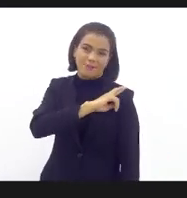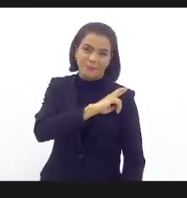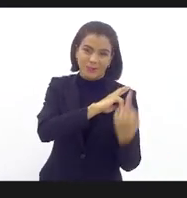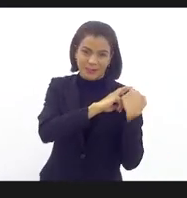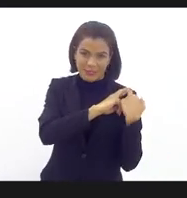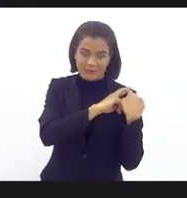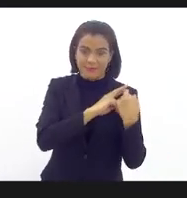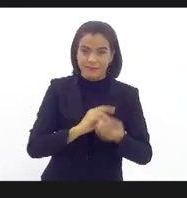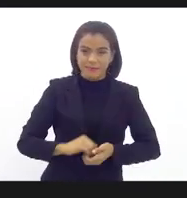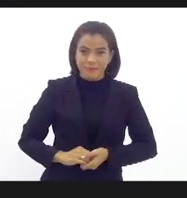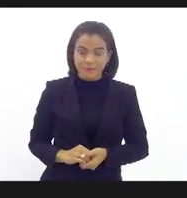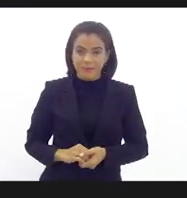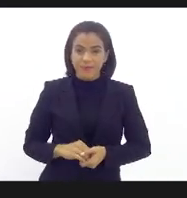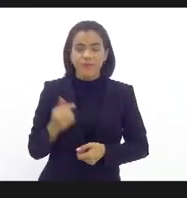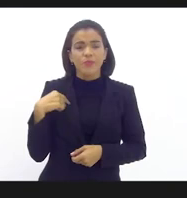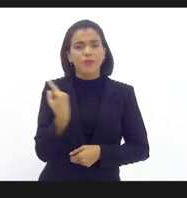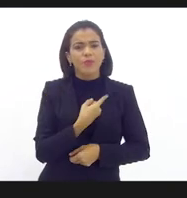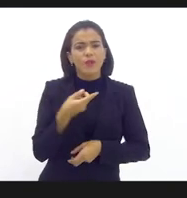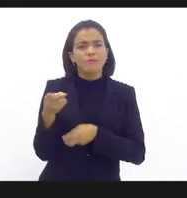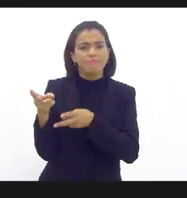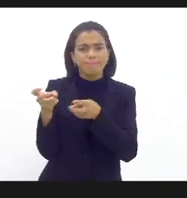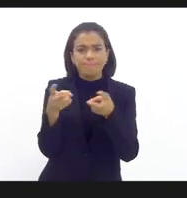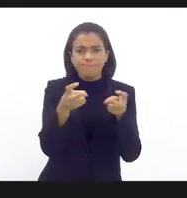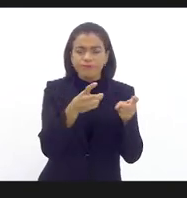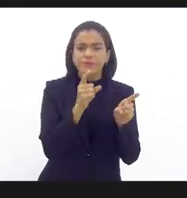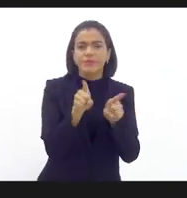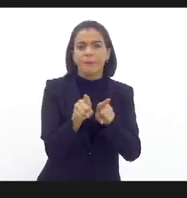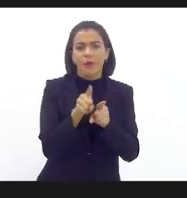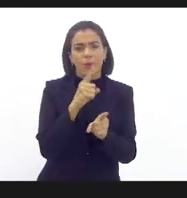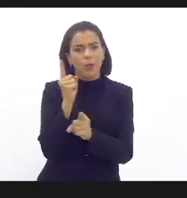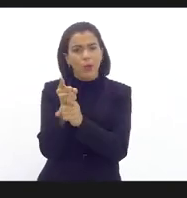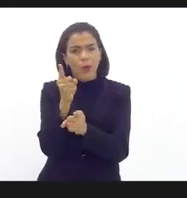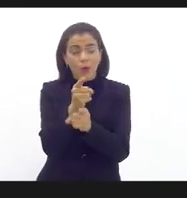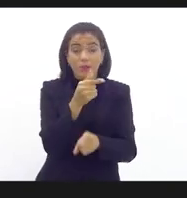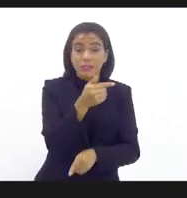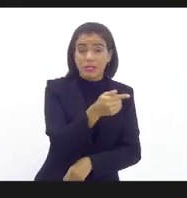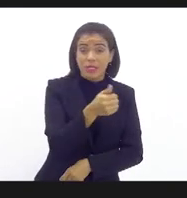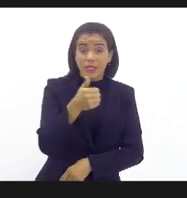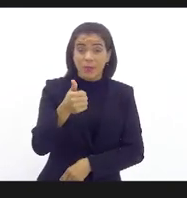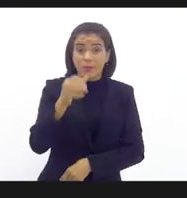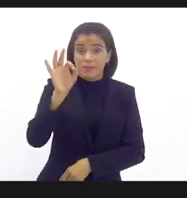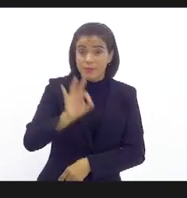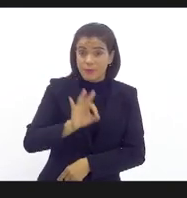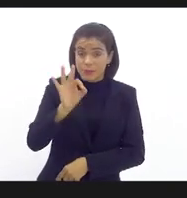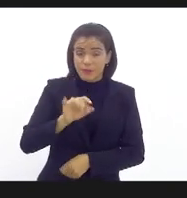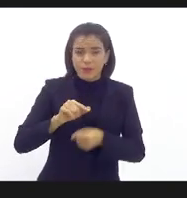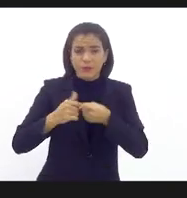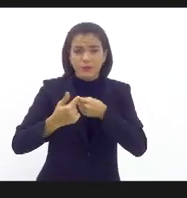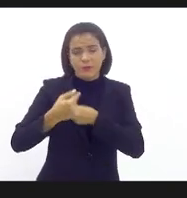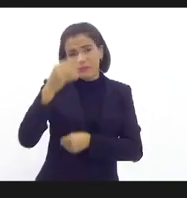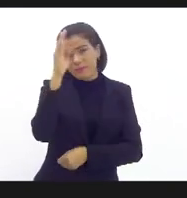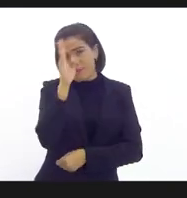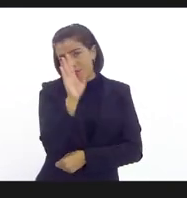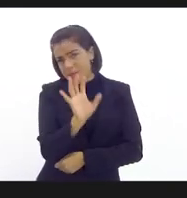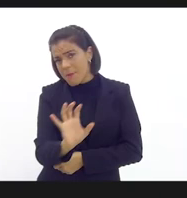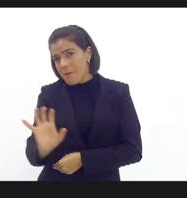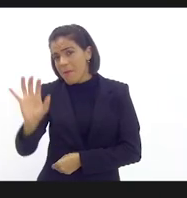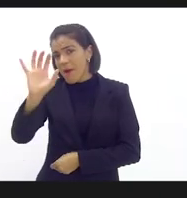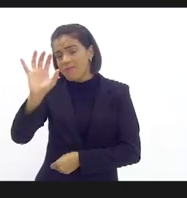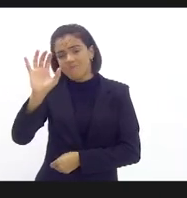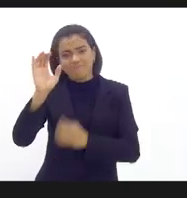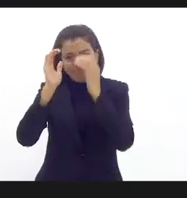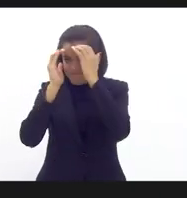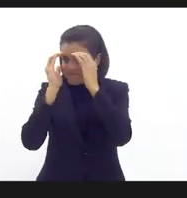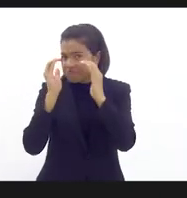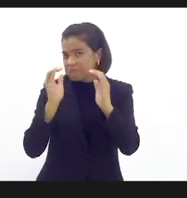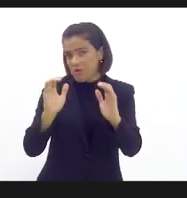O que nós percebemos, o que nós encontramos, 71% dos municípios brasileiros não cumprem a